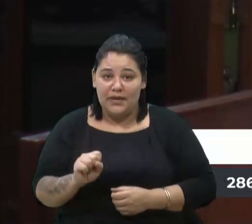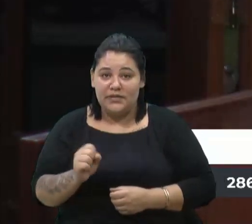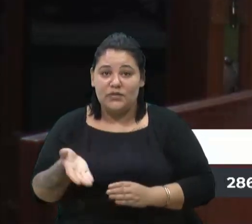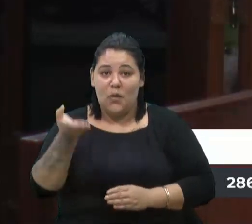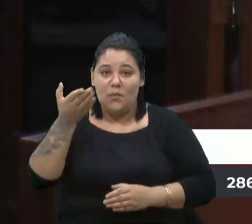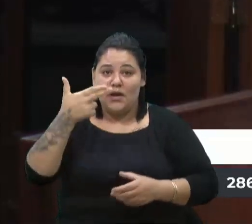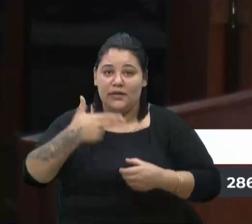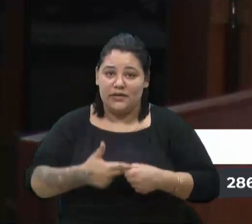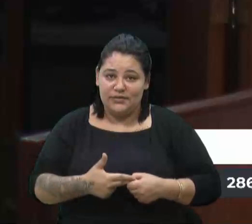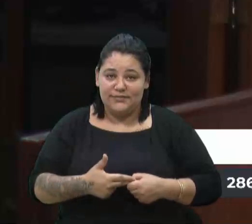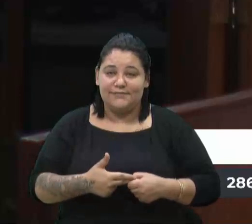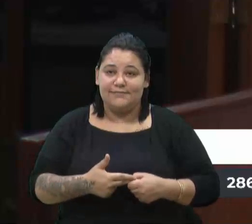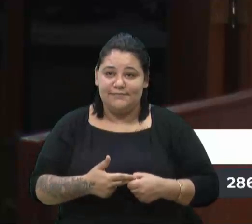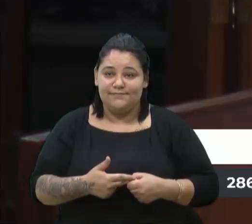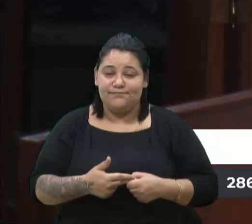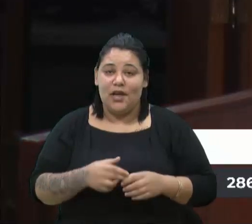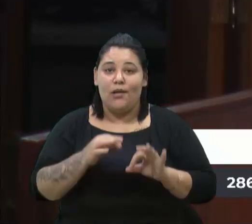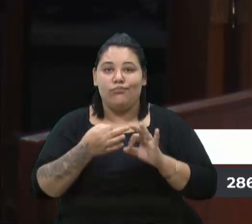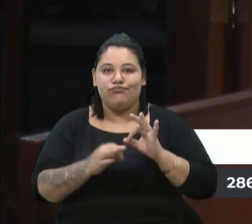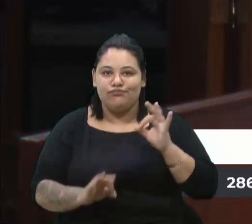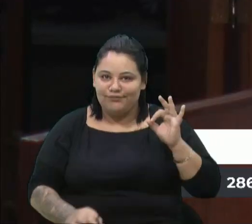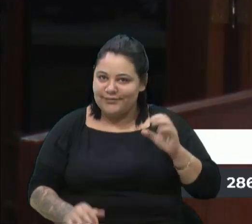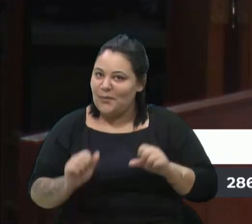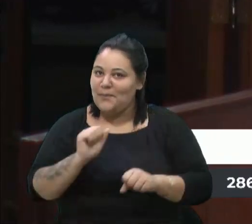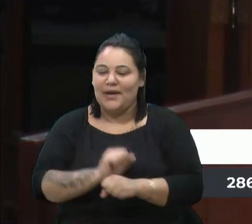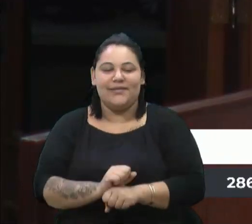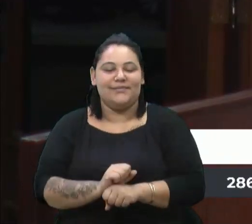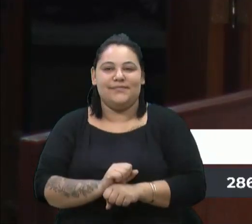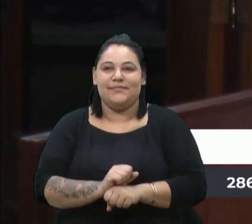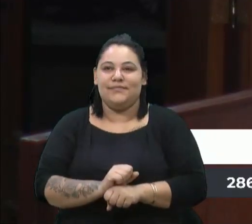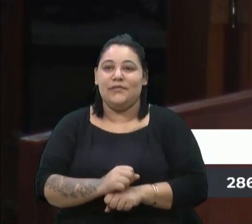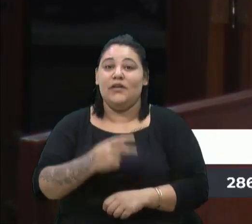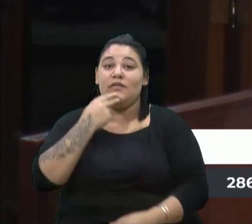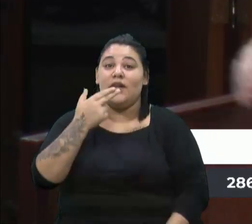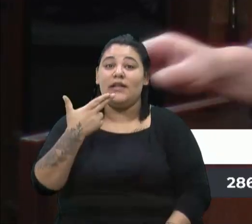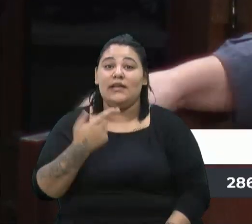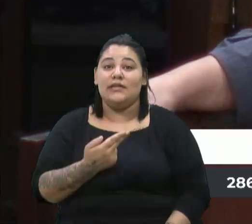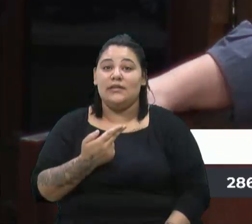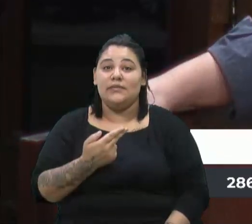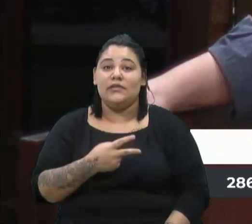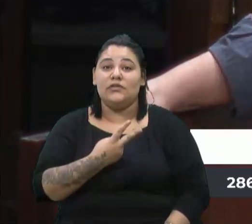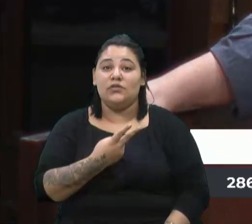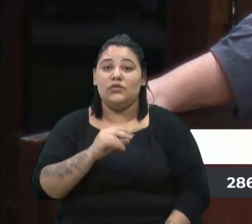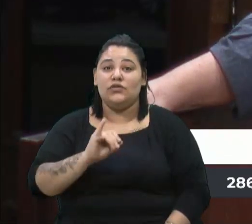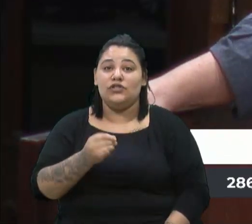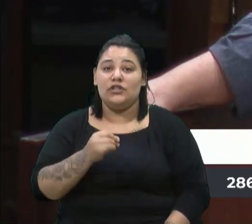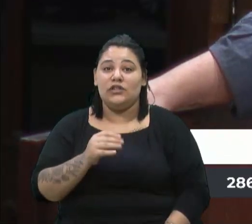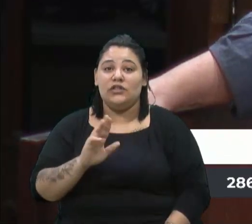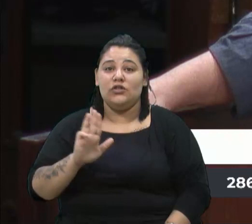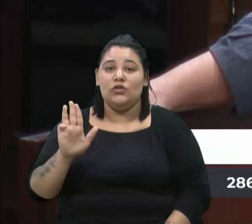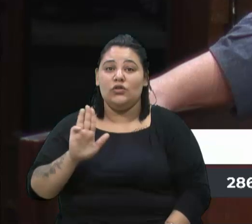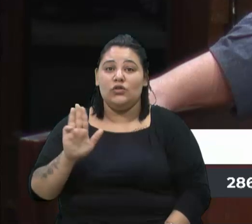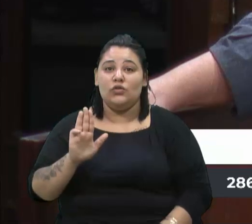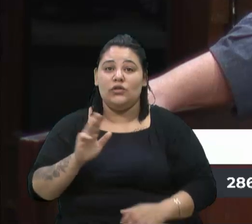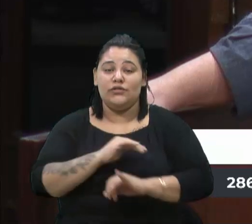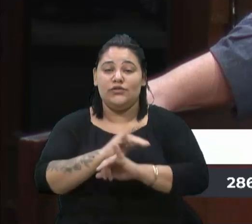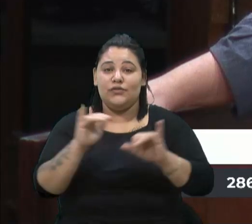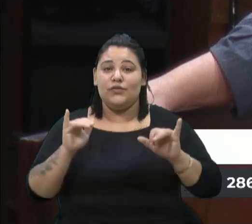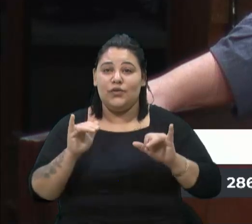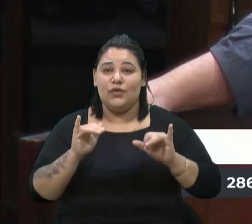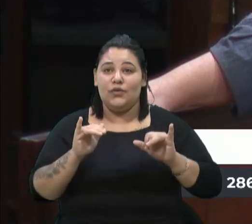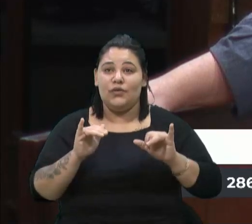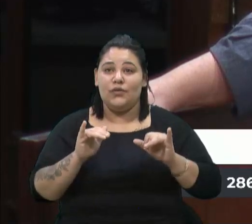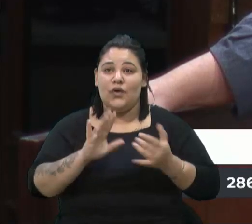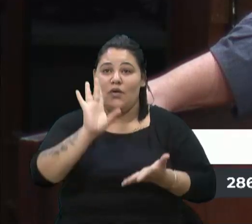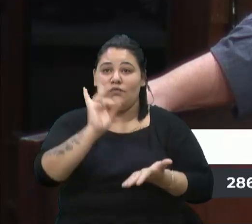e o desastre não para vamos falar das armas em dois de Janeiro Lula publicou o Decreto que suspendeu o